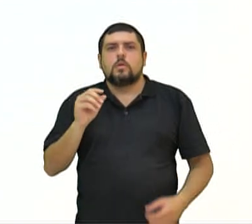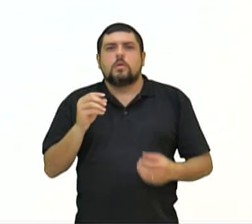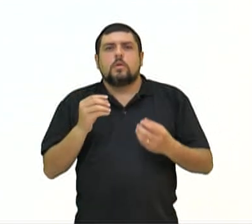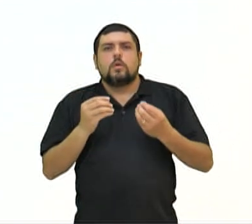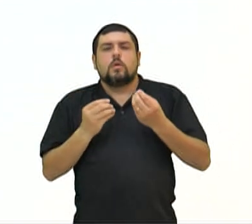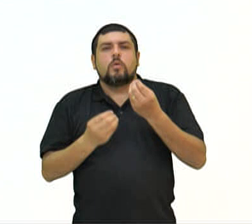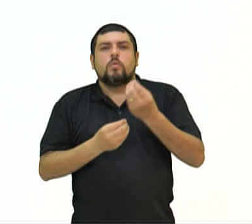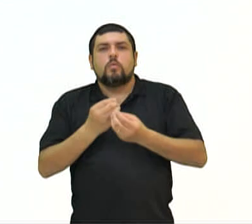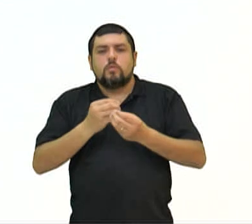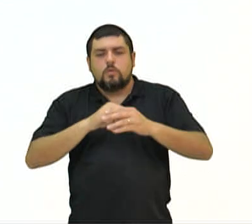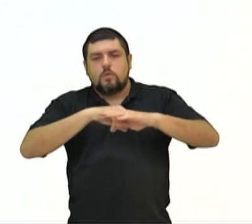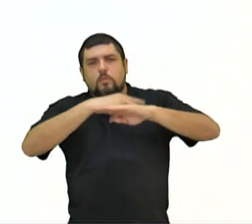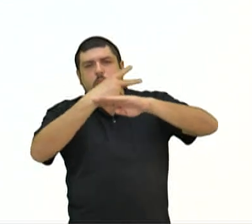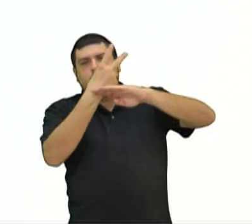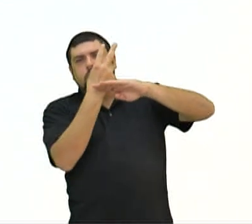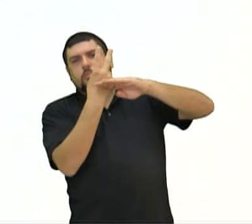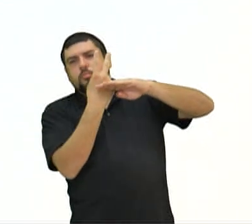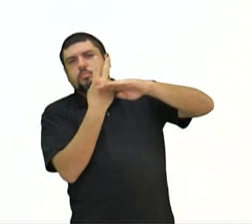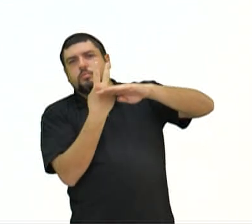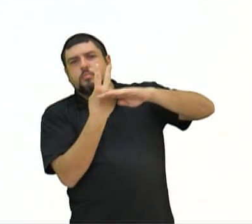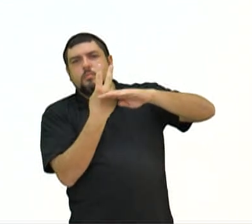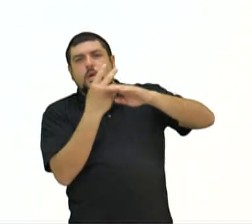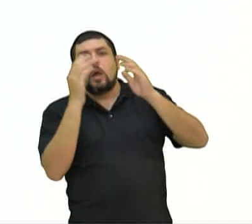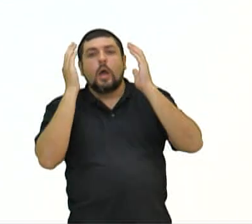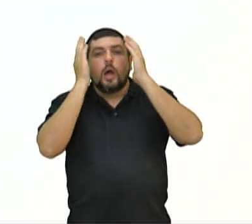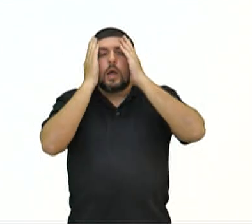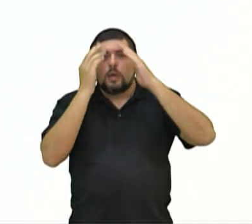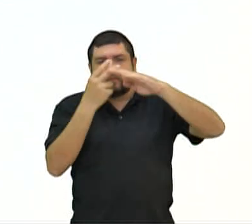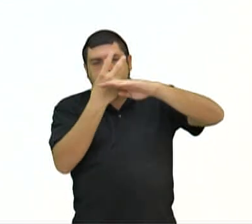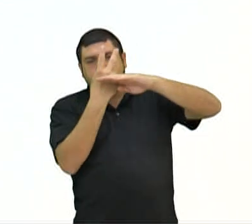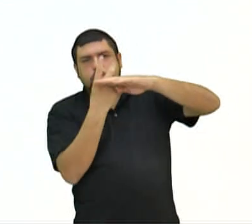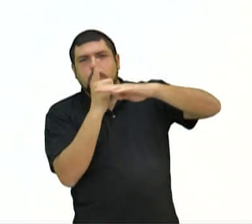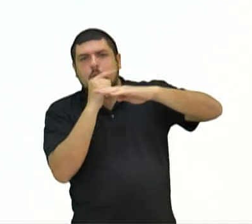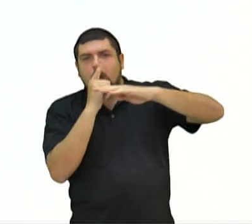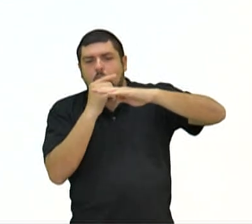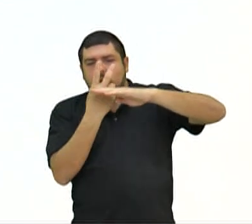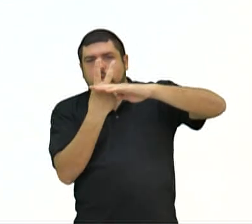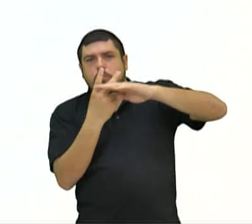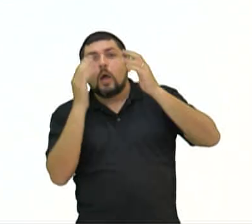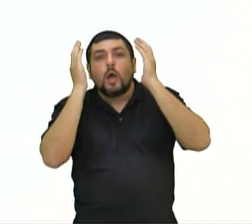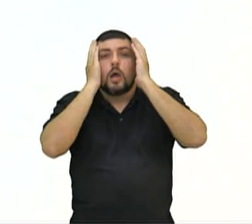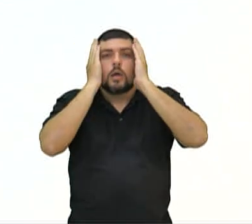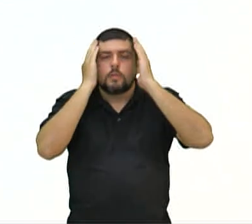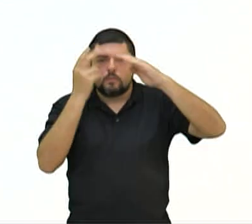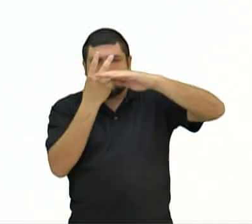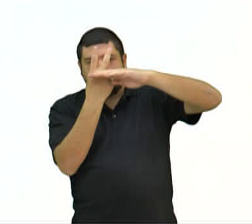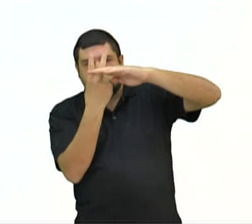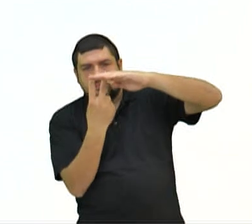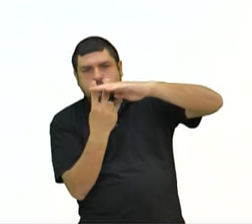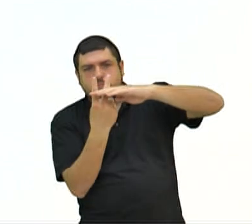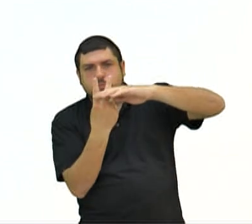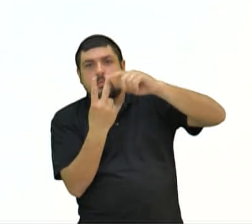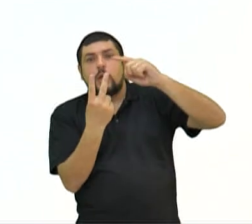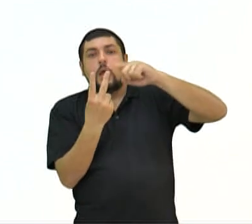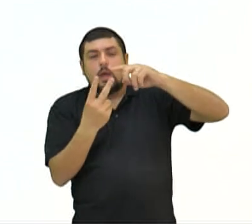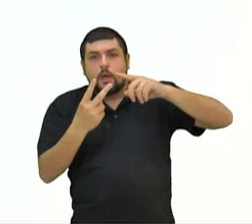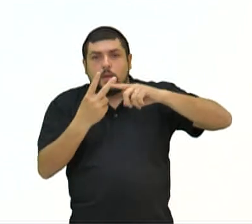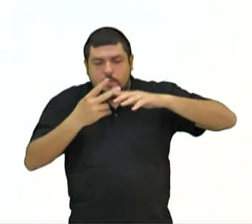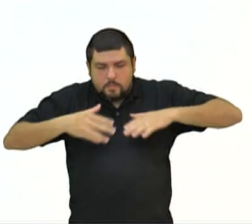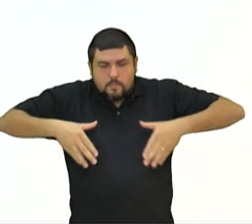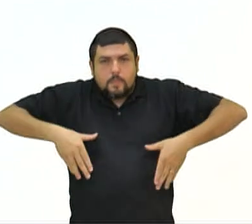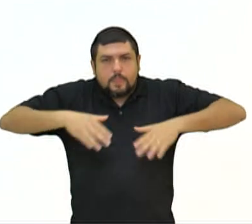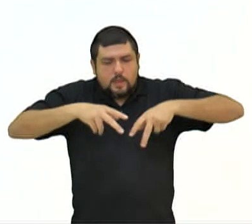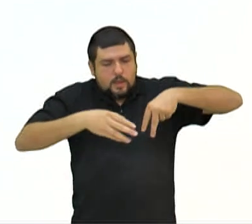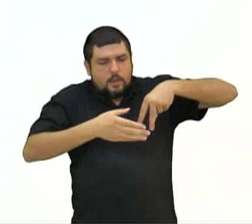de ponta cabeça, né? Com a cabeça para dentro da água e as pernas para fora da superfície. Então, essa